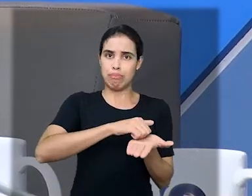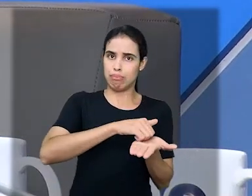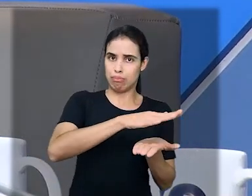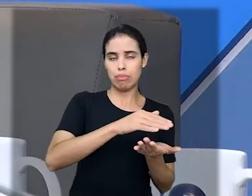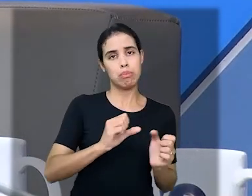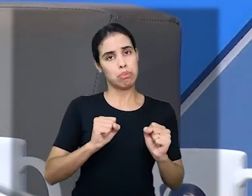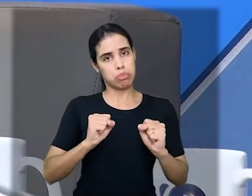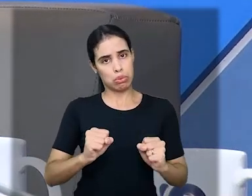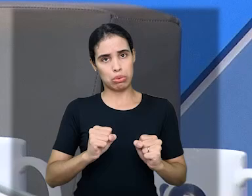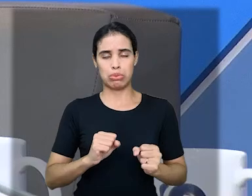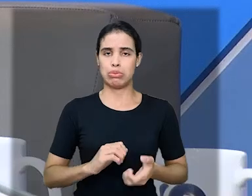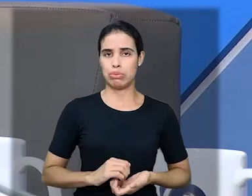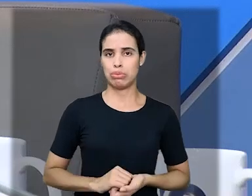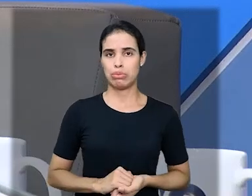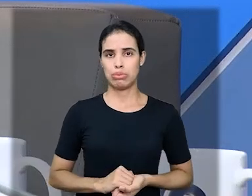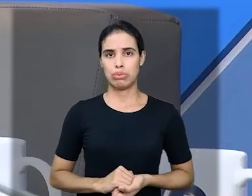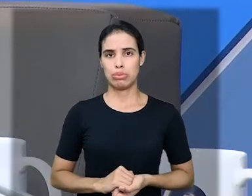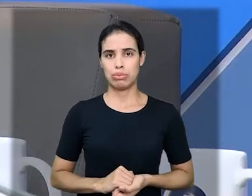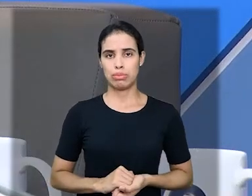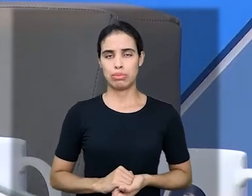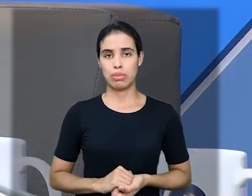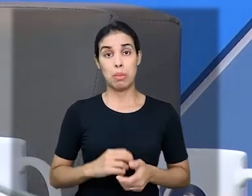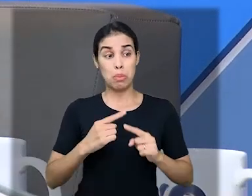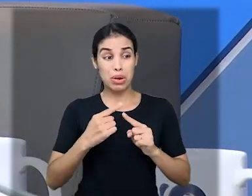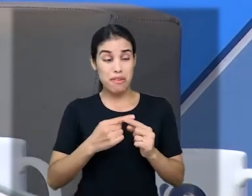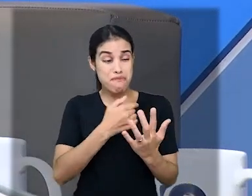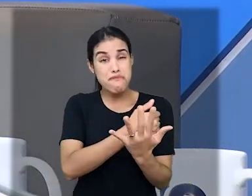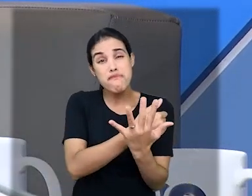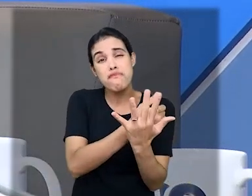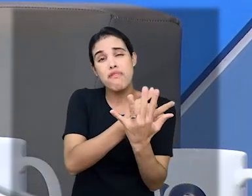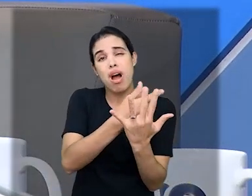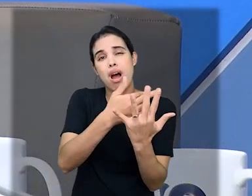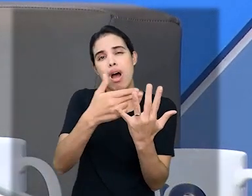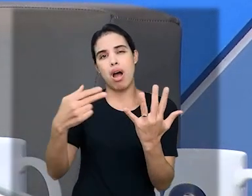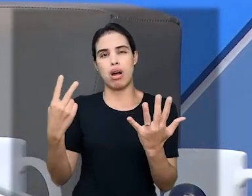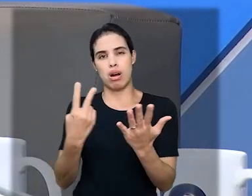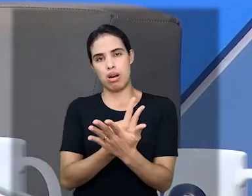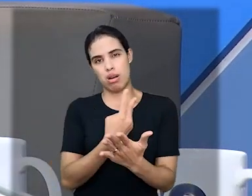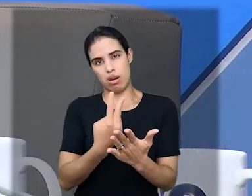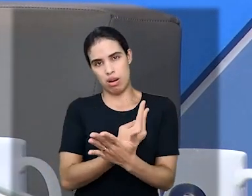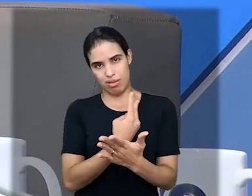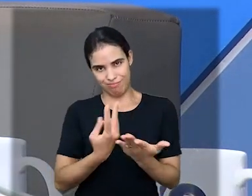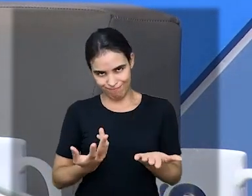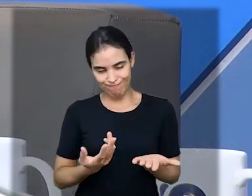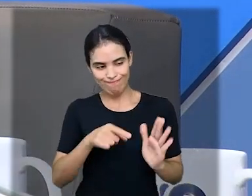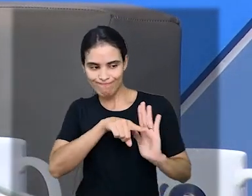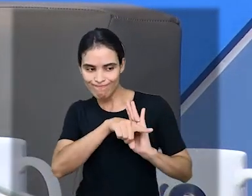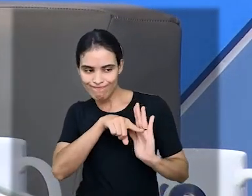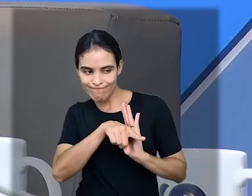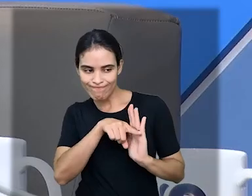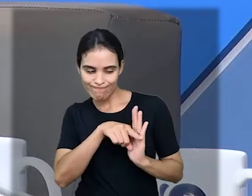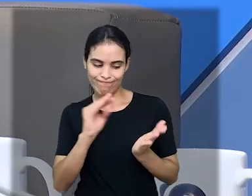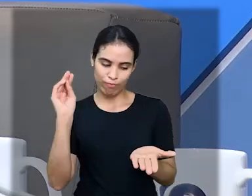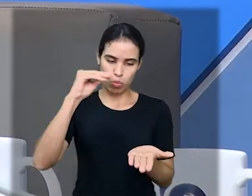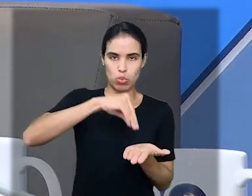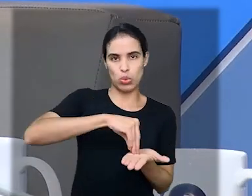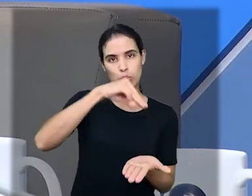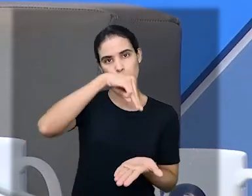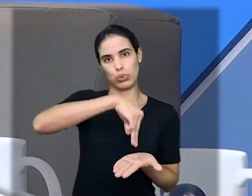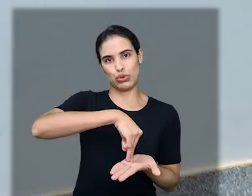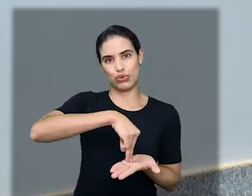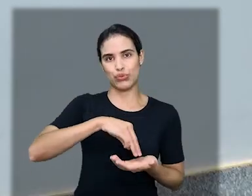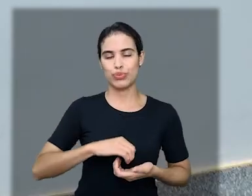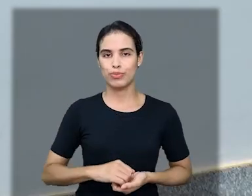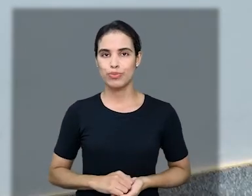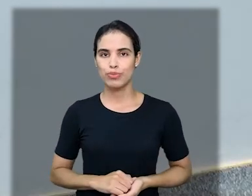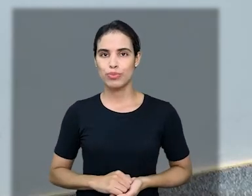insustentável a relação de emprego e, juntando esse conjunto de atos irregulares, justificou a justa